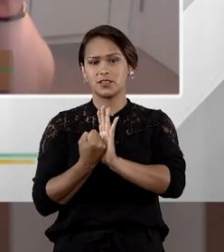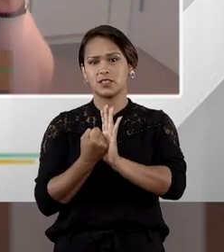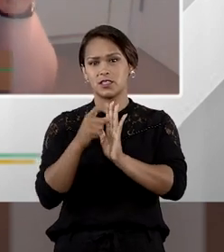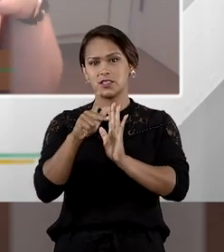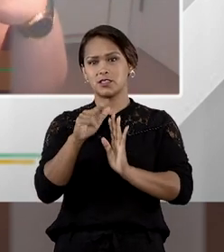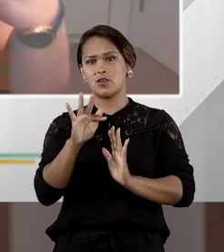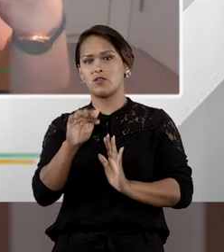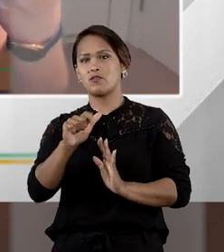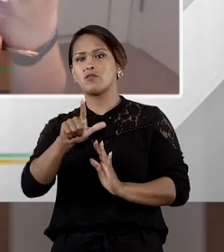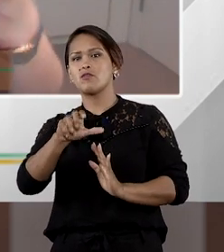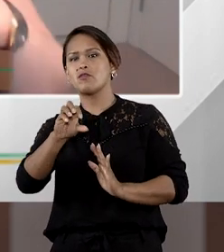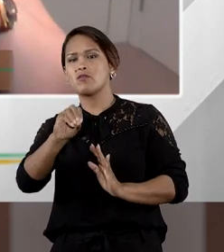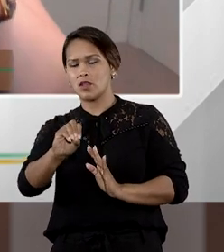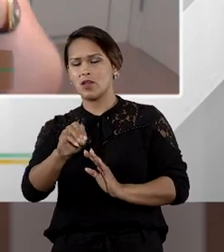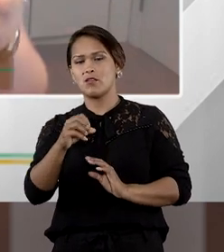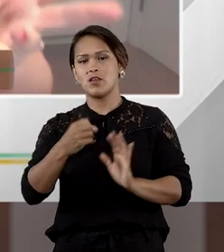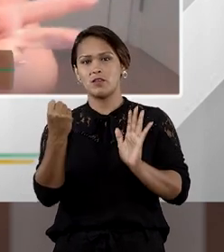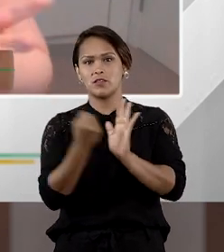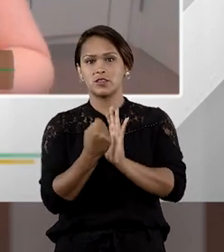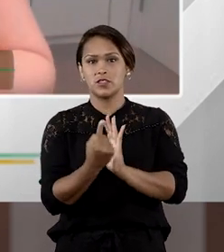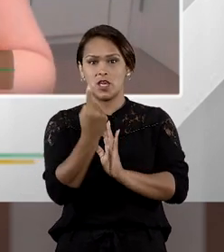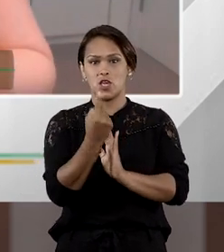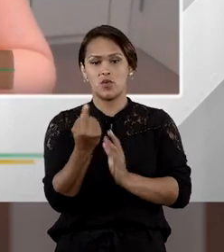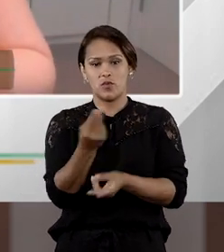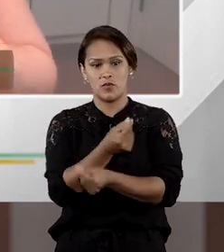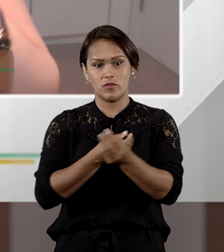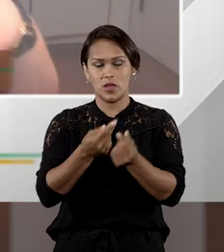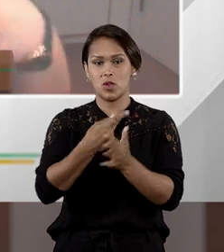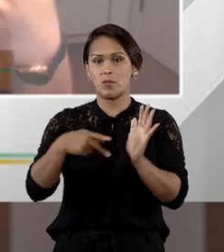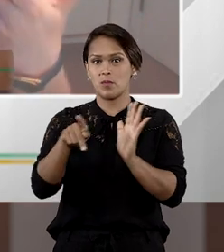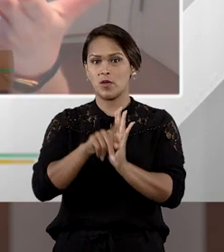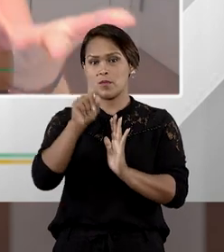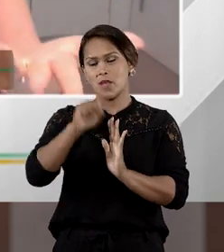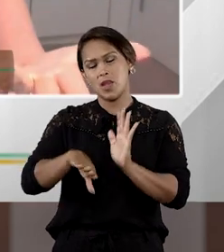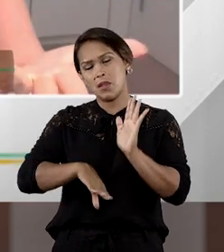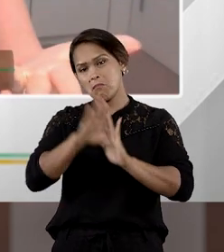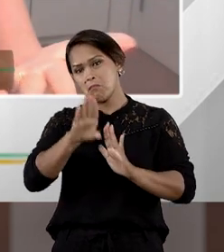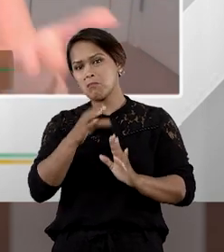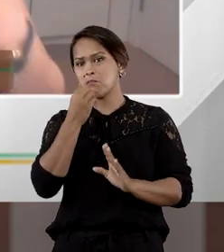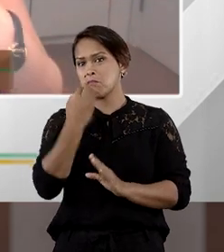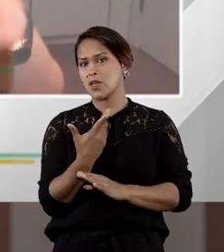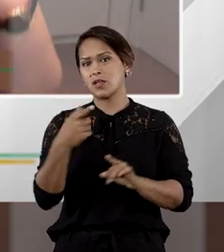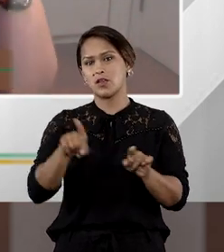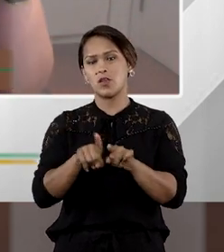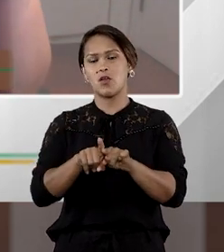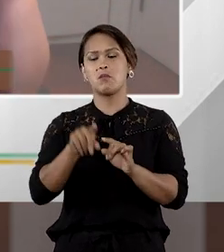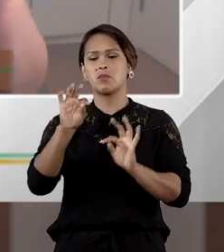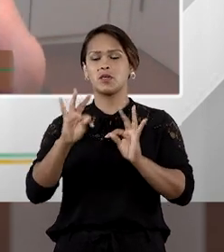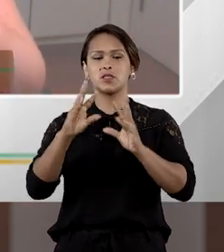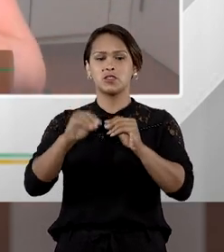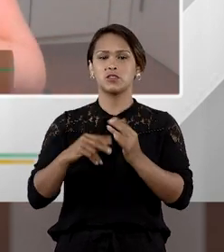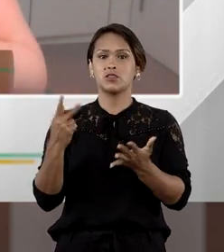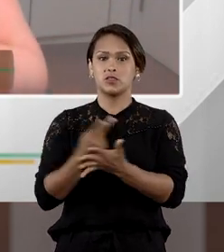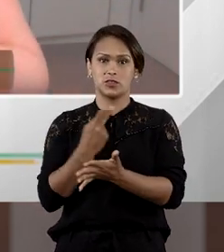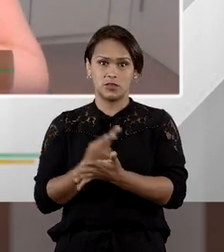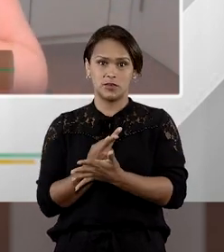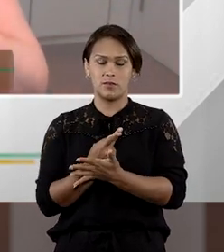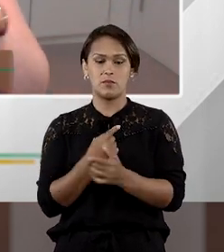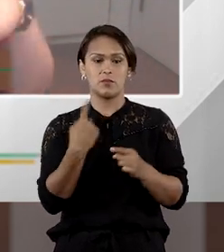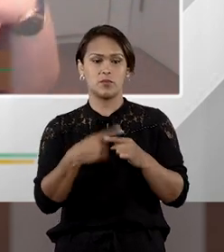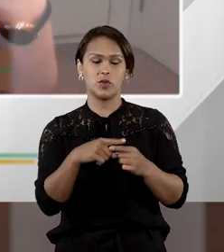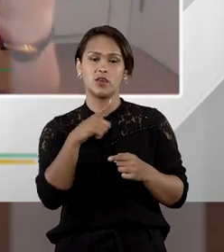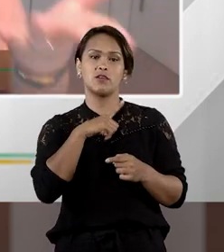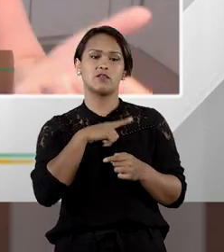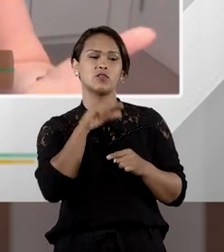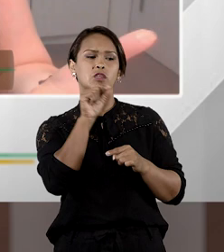professor Flávio falou sobre fixar em uma quantia, ela é mais cômoda para o caso de inadimplência, porque aí